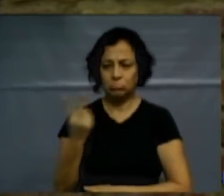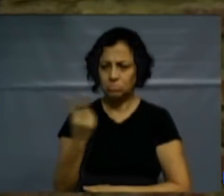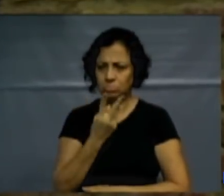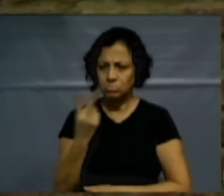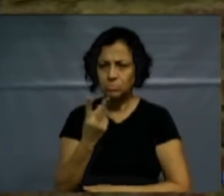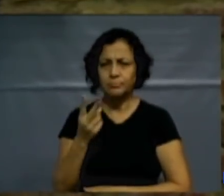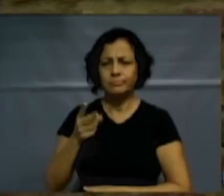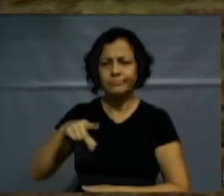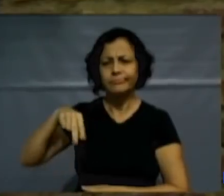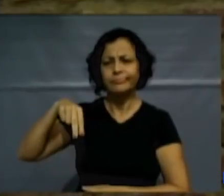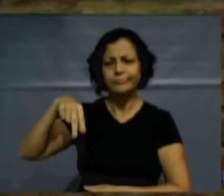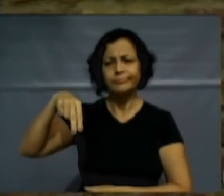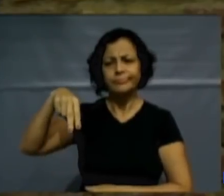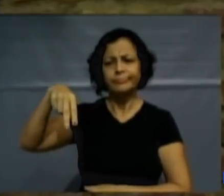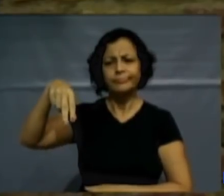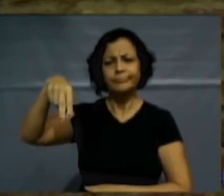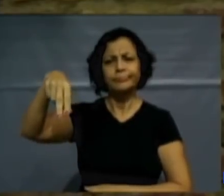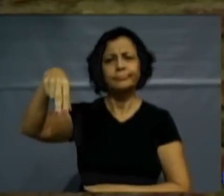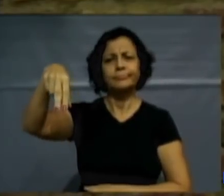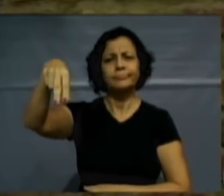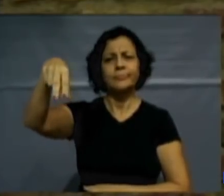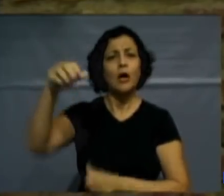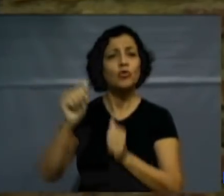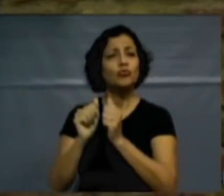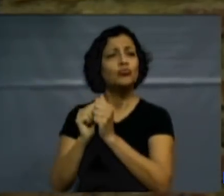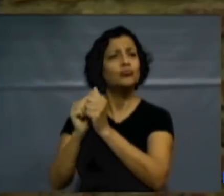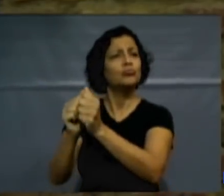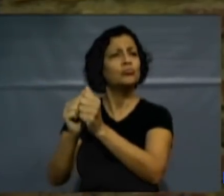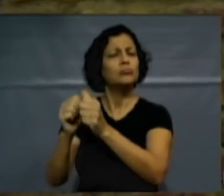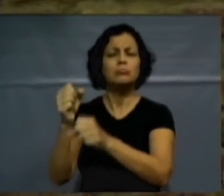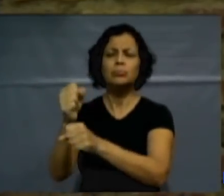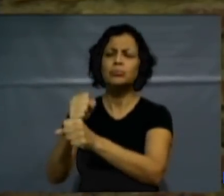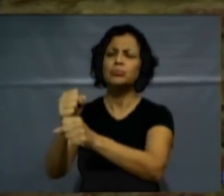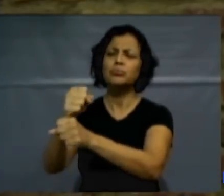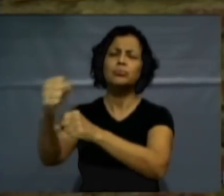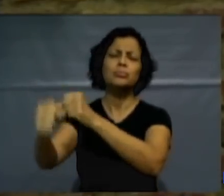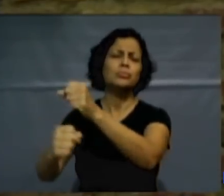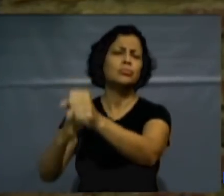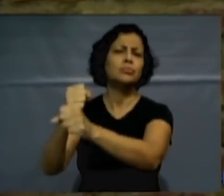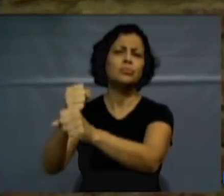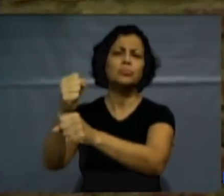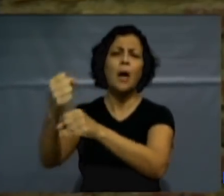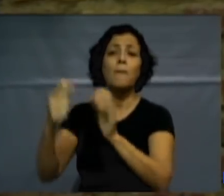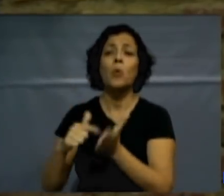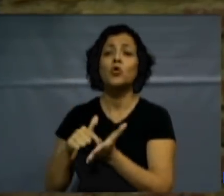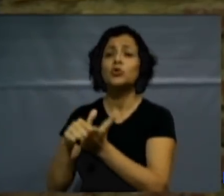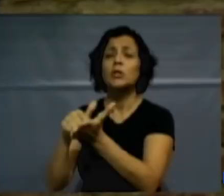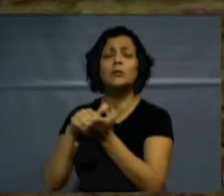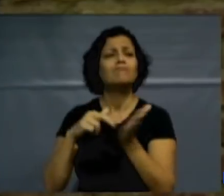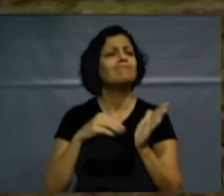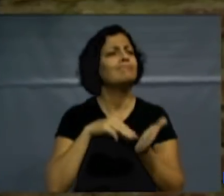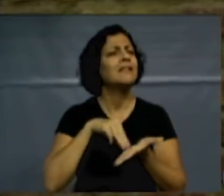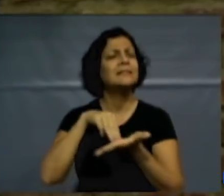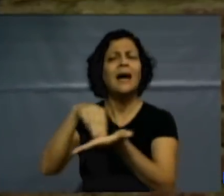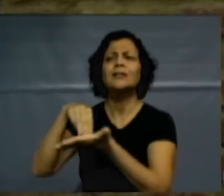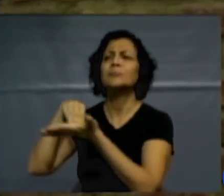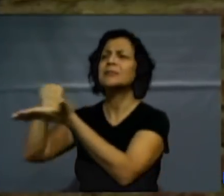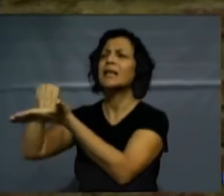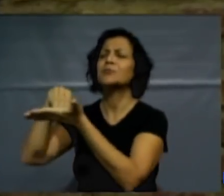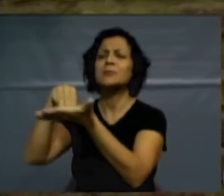começaram a peregrinar junto e levar a Boa Nova junto durante muitos anos. Numa dessas situações, eles chegaram